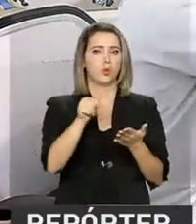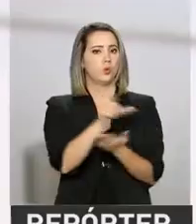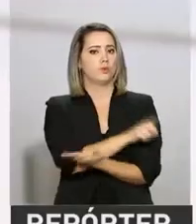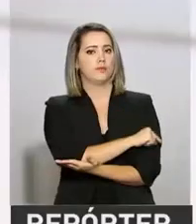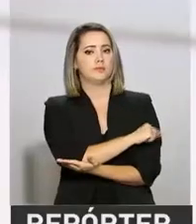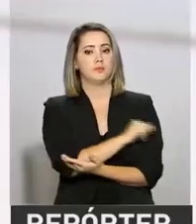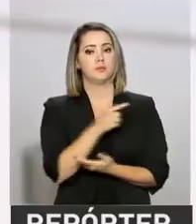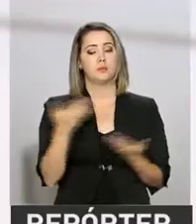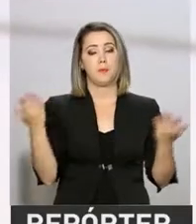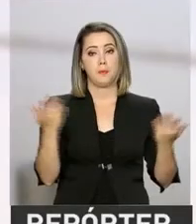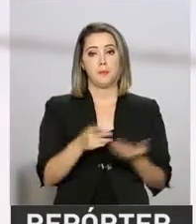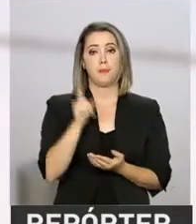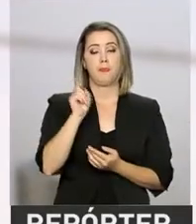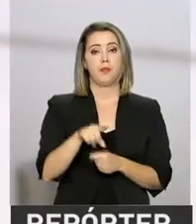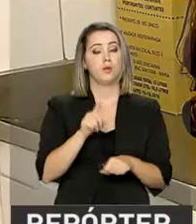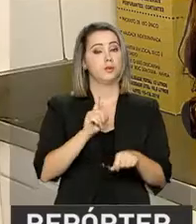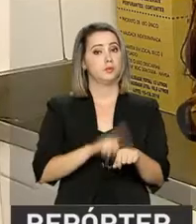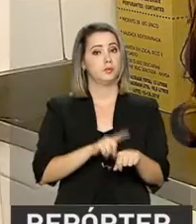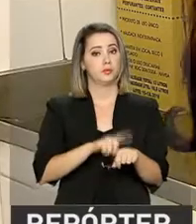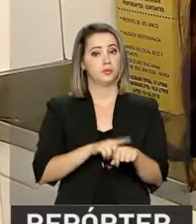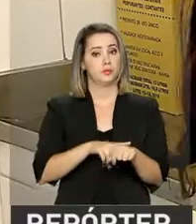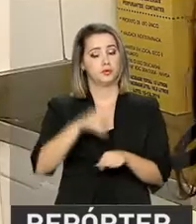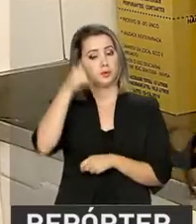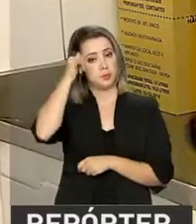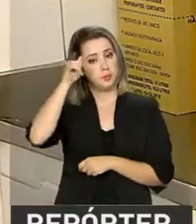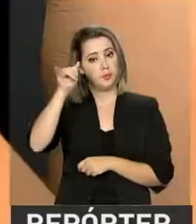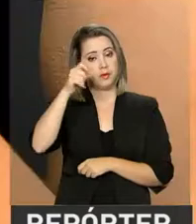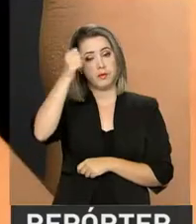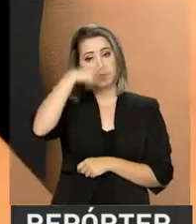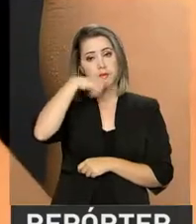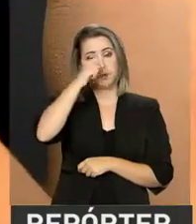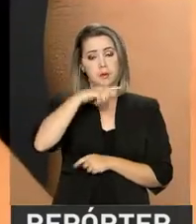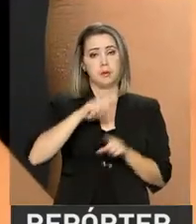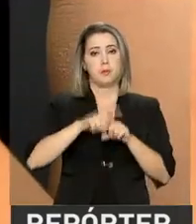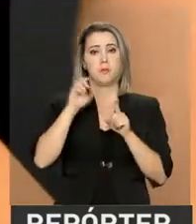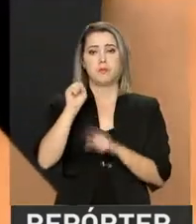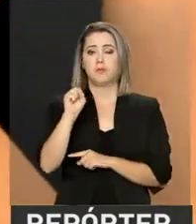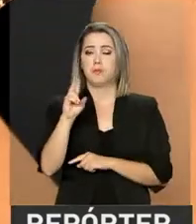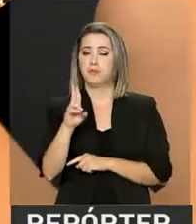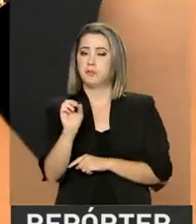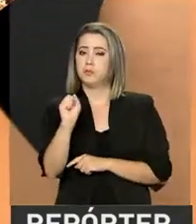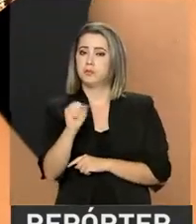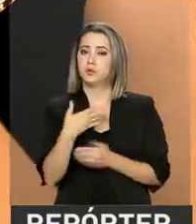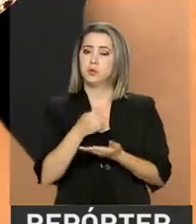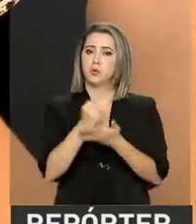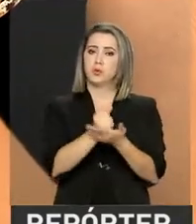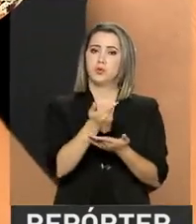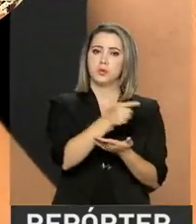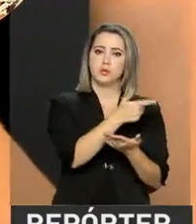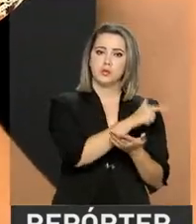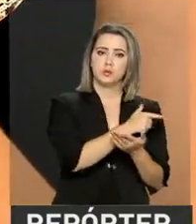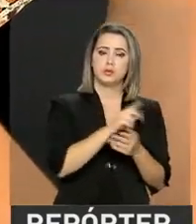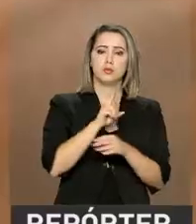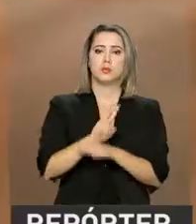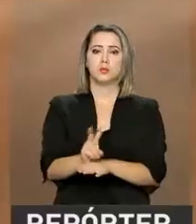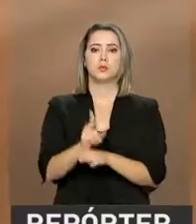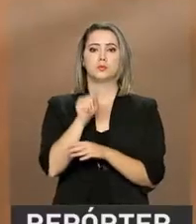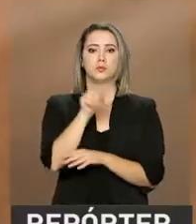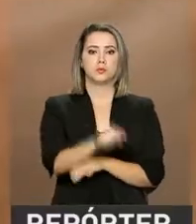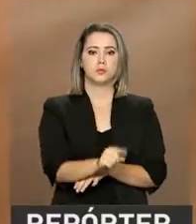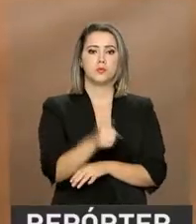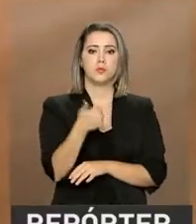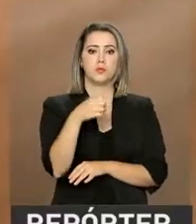vacinas. Agora é a época da campanha contra a gripe, mas o Sistema Único de Saúde oferece outras imunizações.